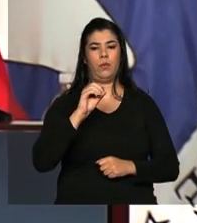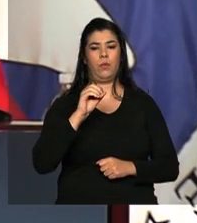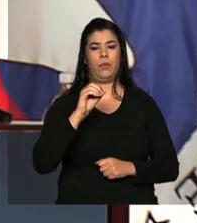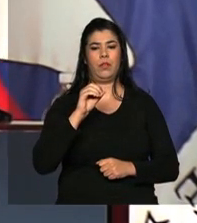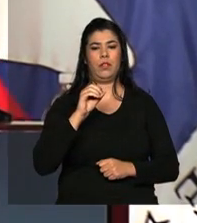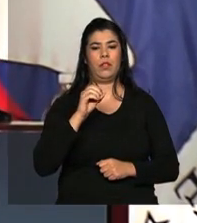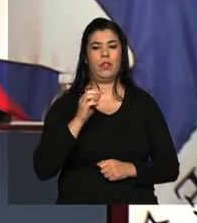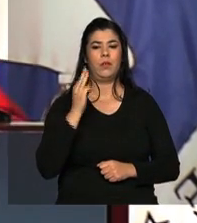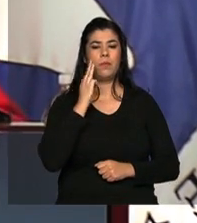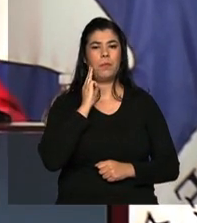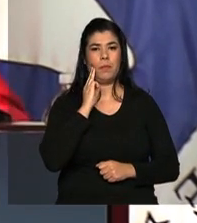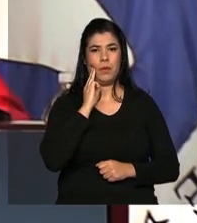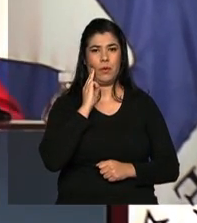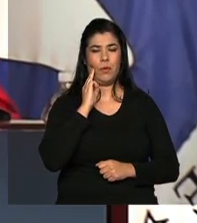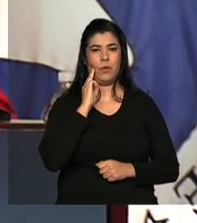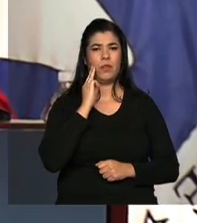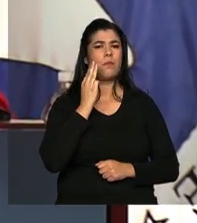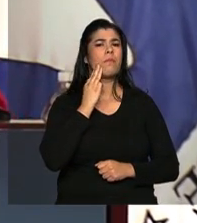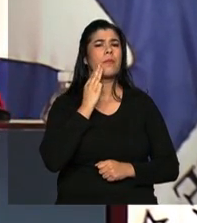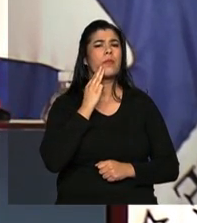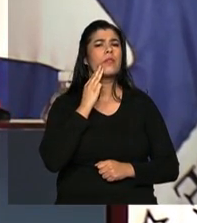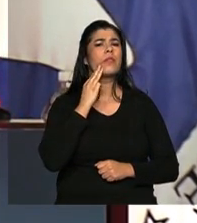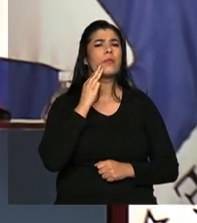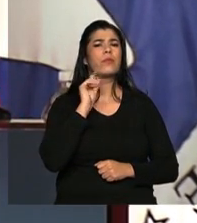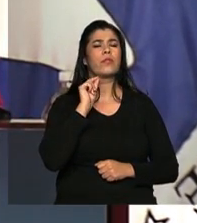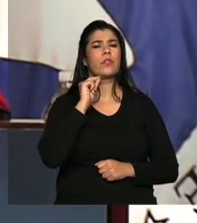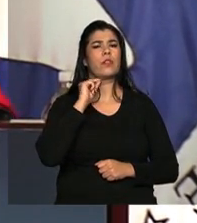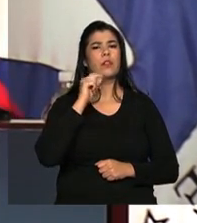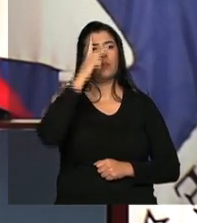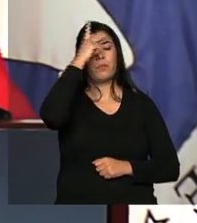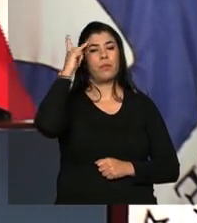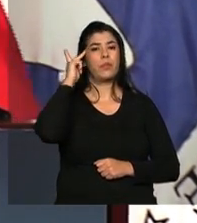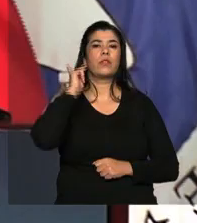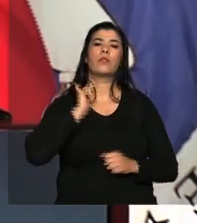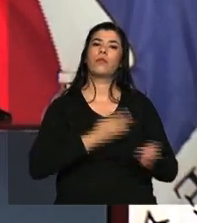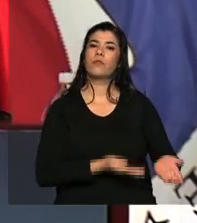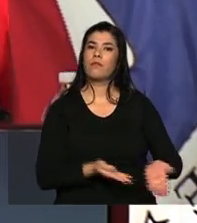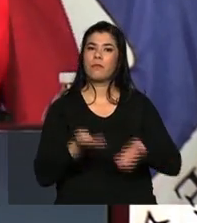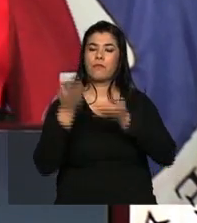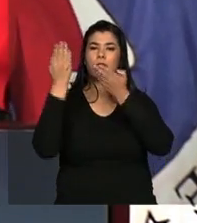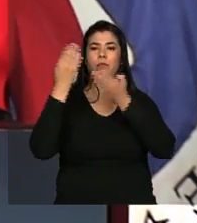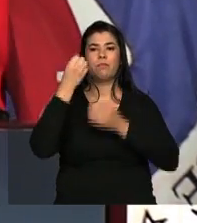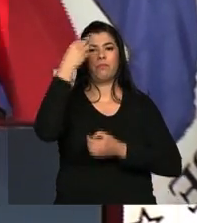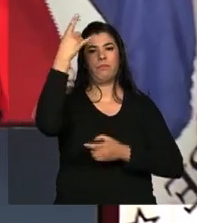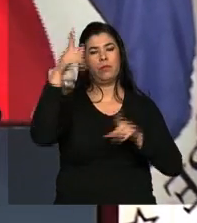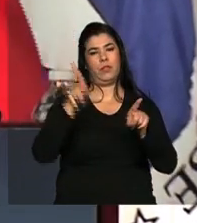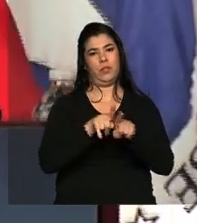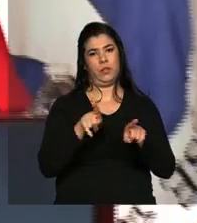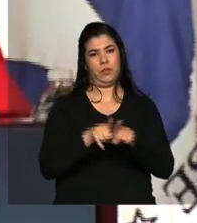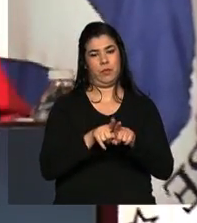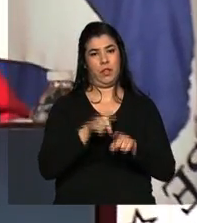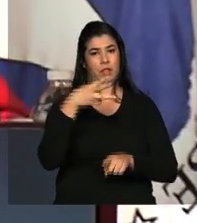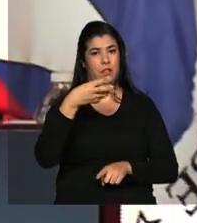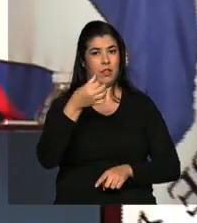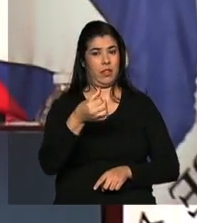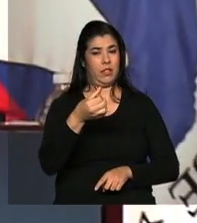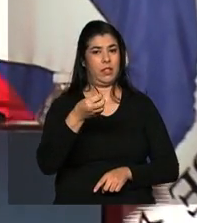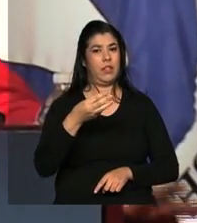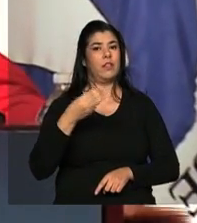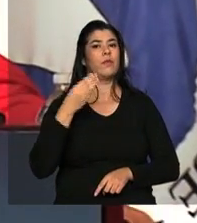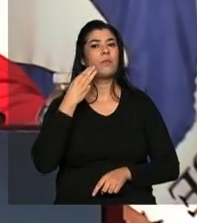milhões, praticamente 50 milhões de pessoas foram elevadas à classe média e 36